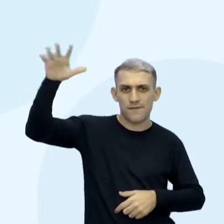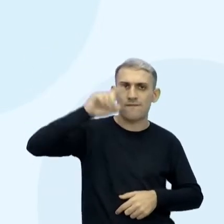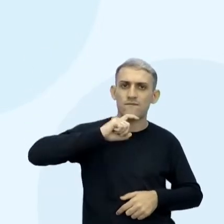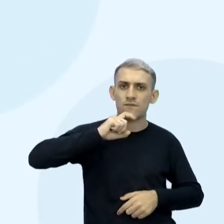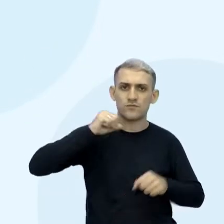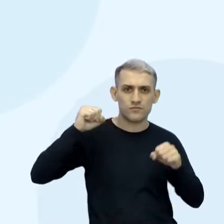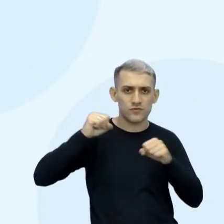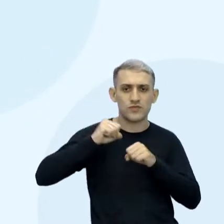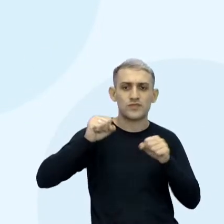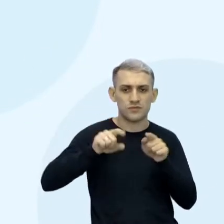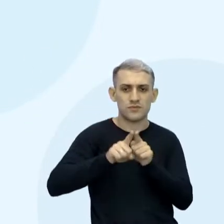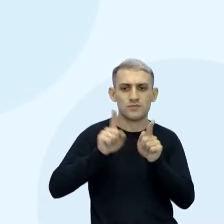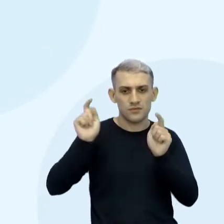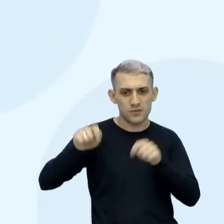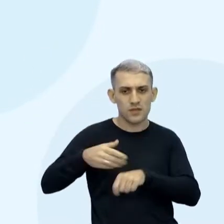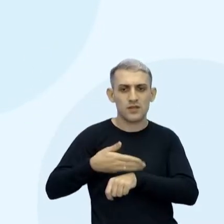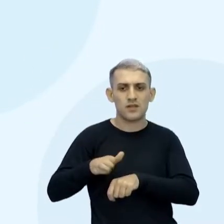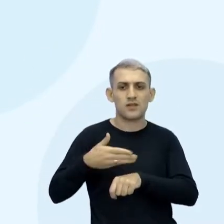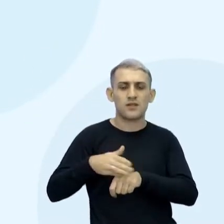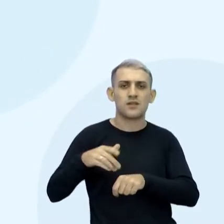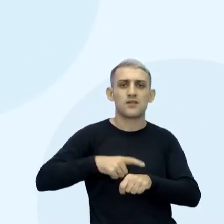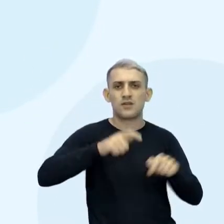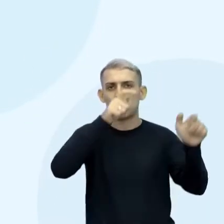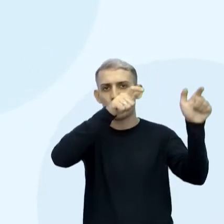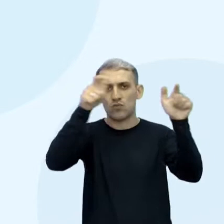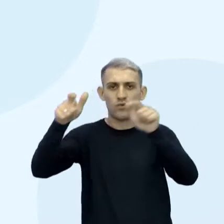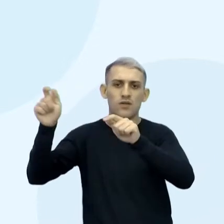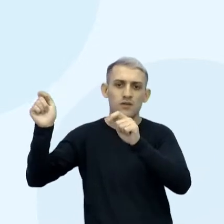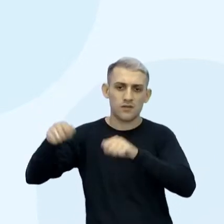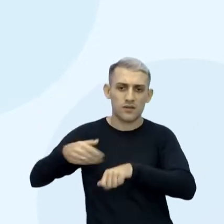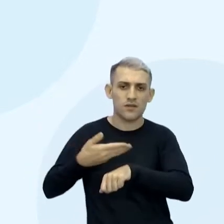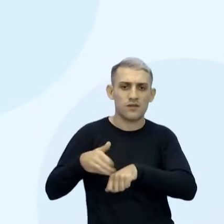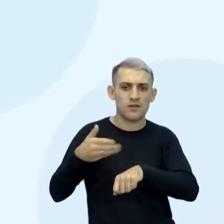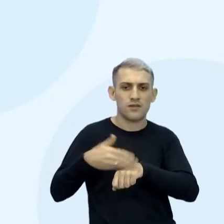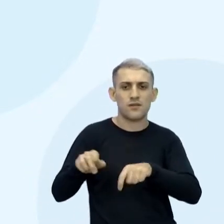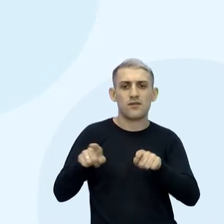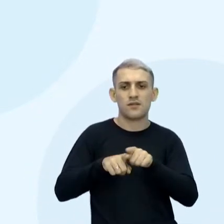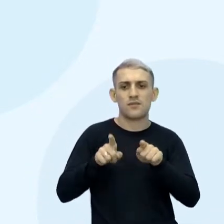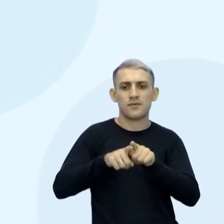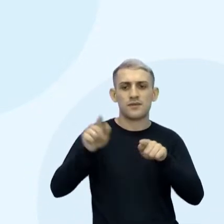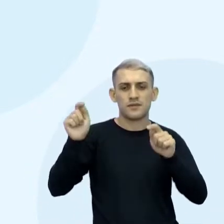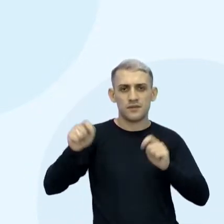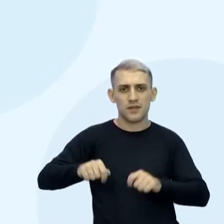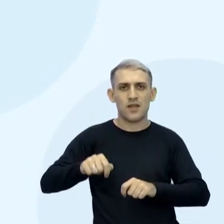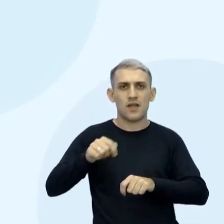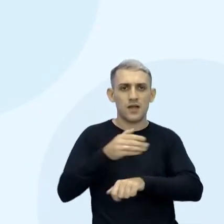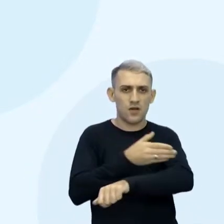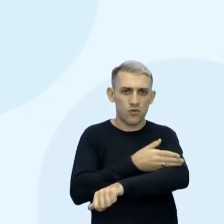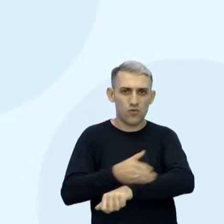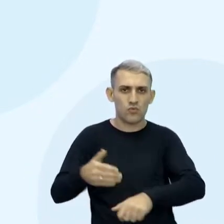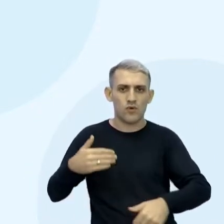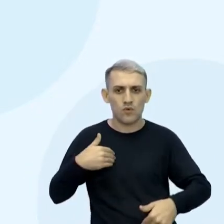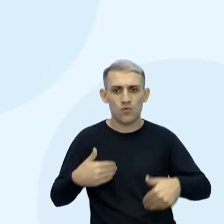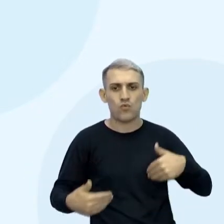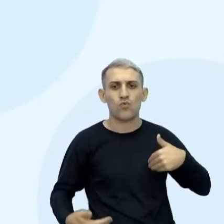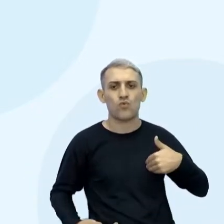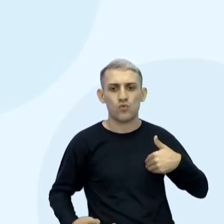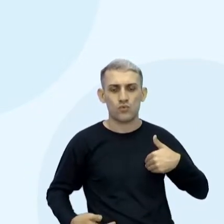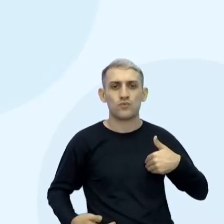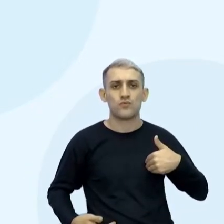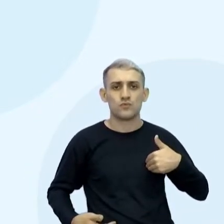também, consequentemente. Então, em alguns locais pode acontecer essa aclimatação antes da